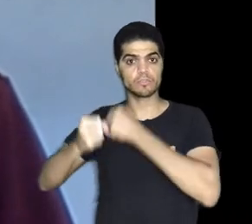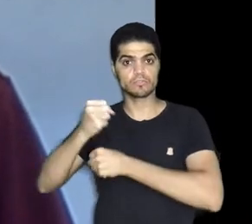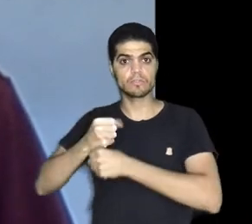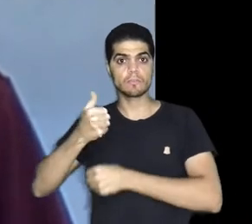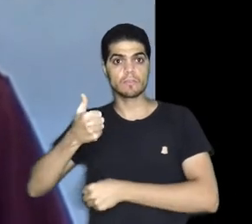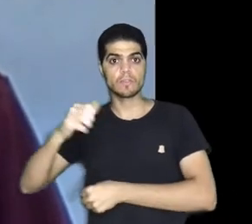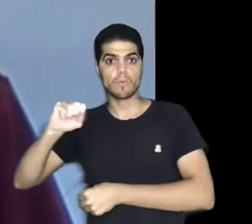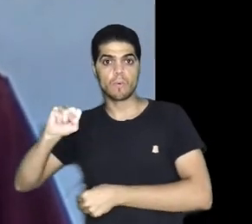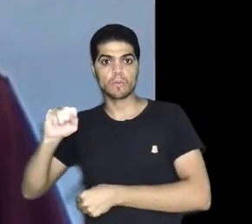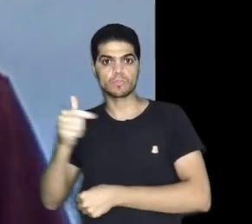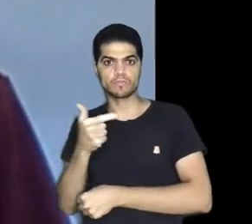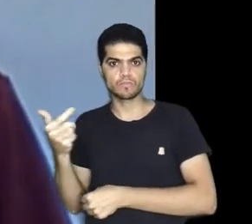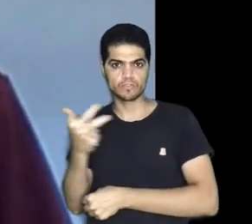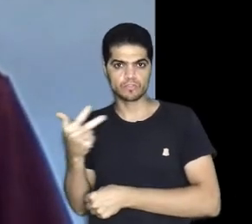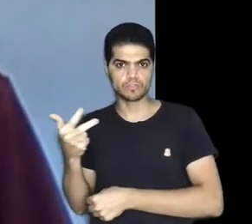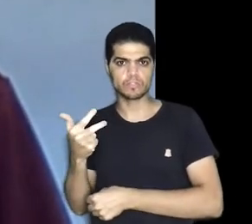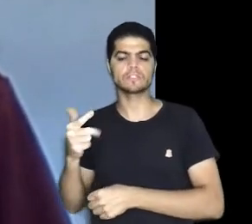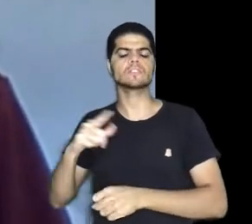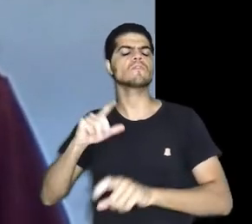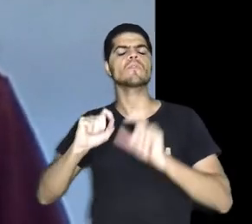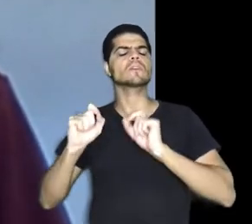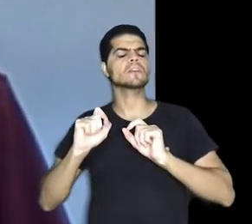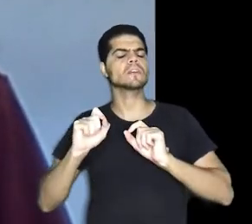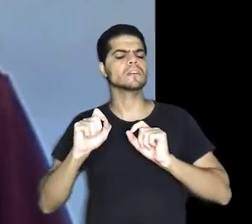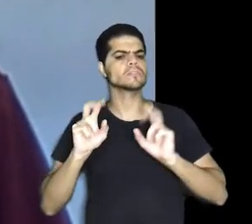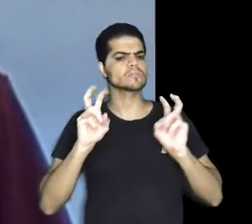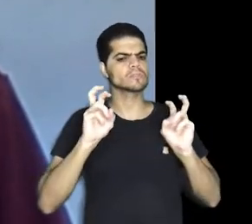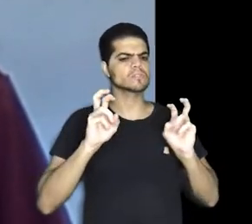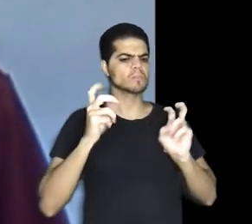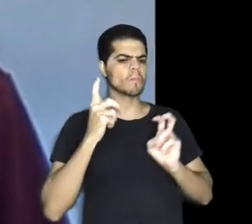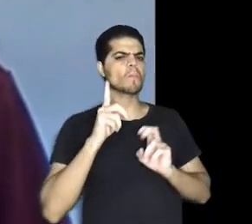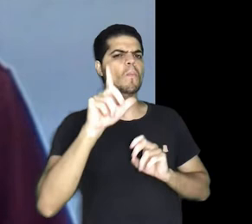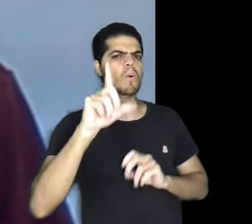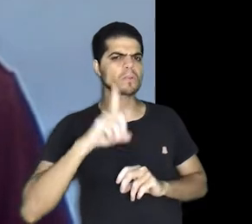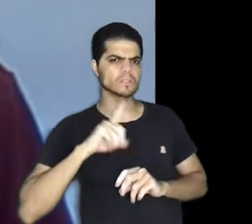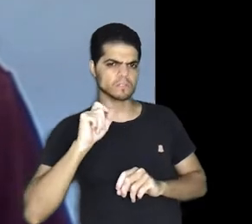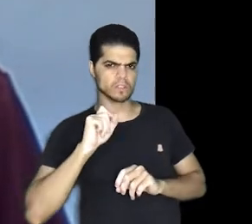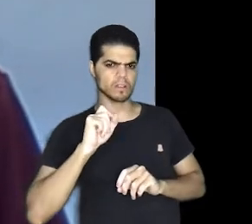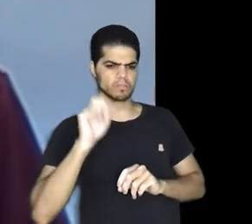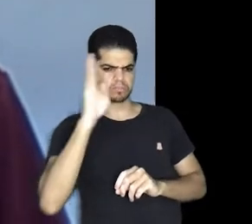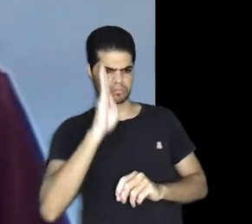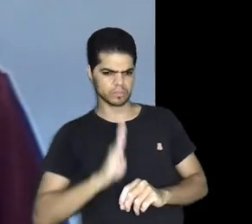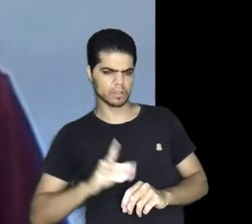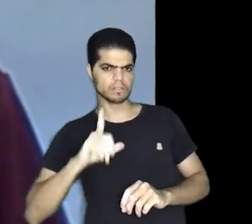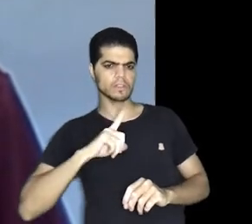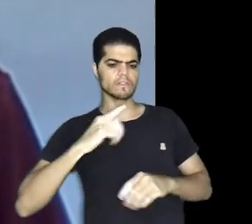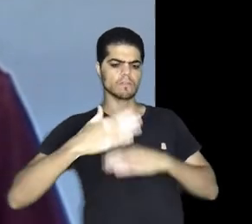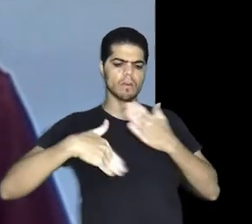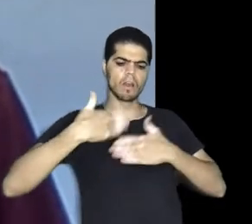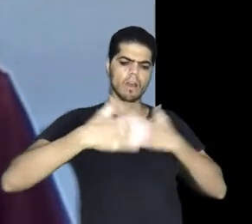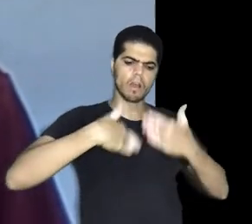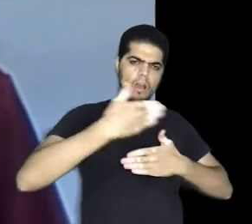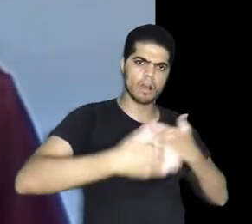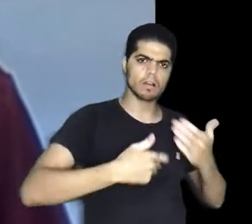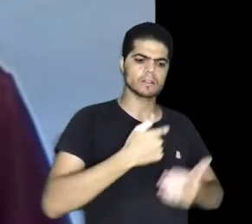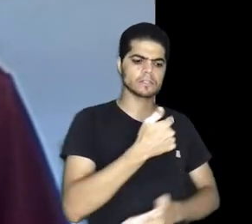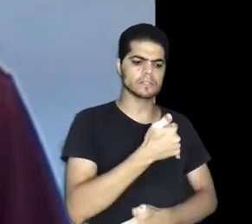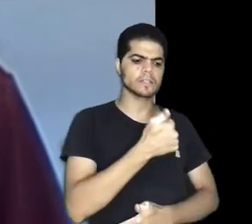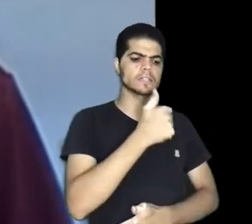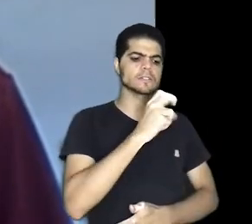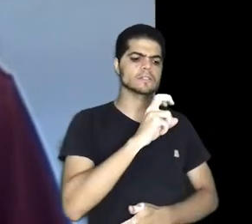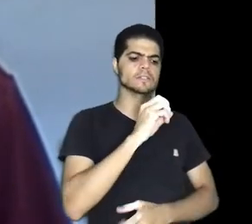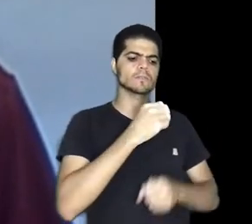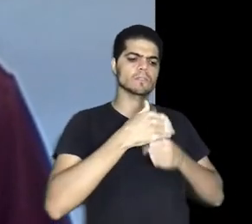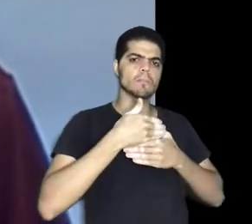7 de setembro de 1822 representava a conquista da independência política pelo Brasil, 150 anos depois, a ditadura promovia uma